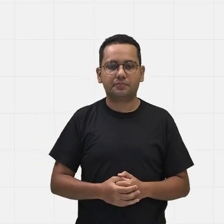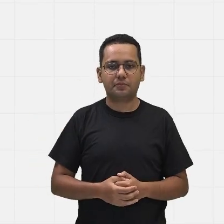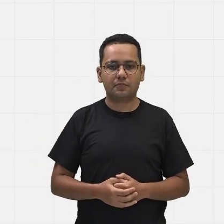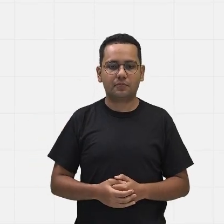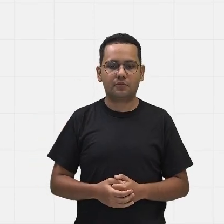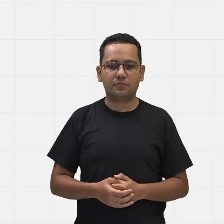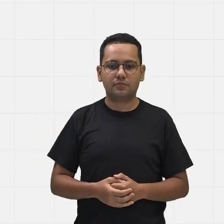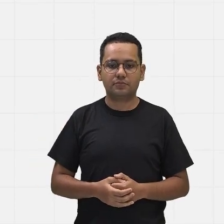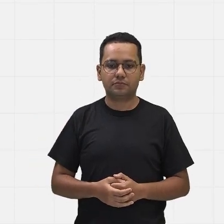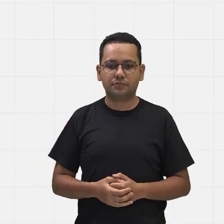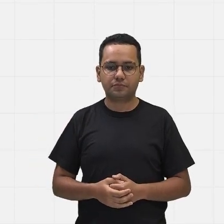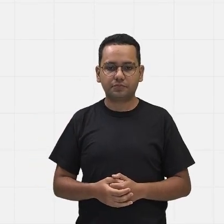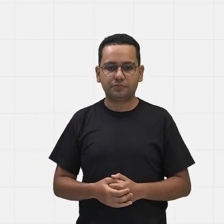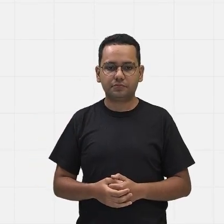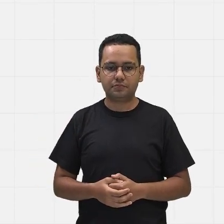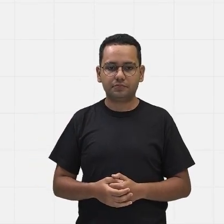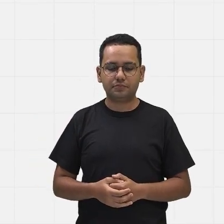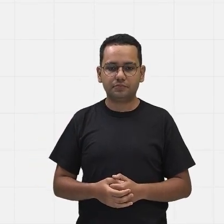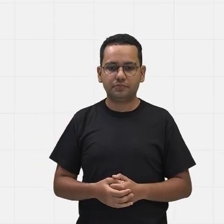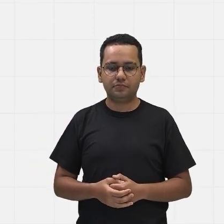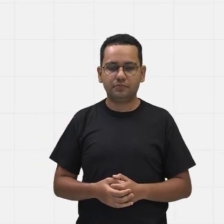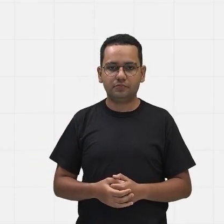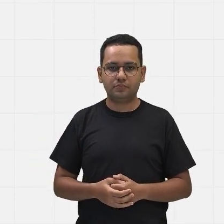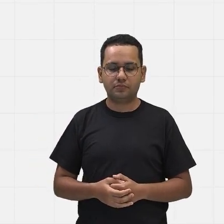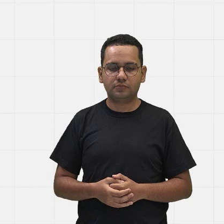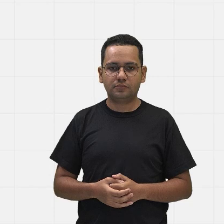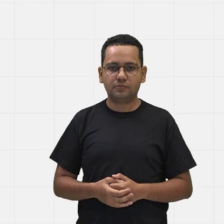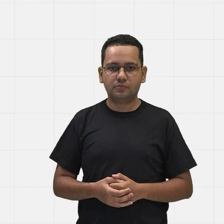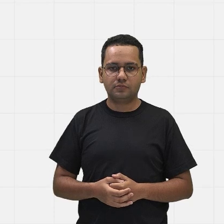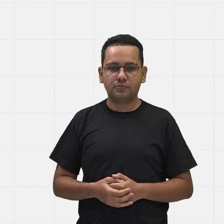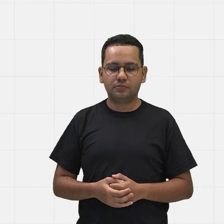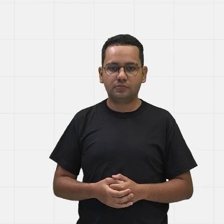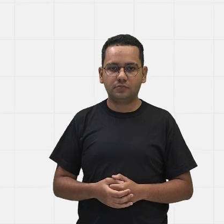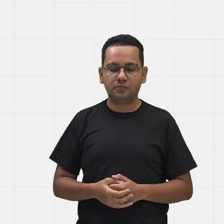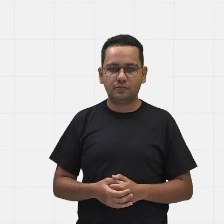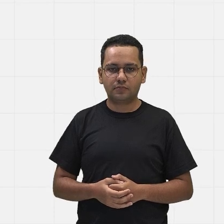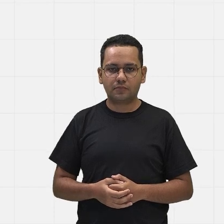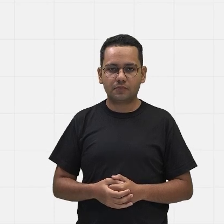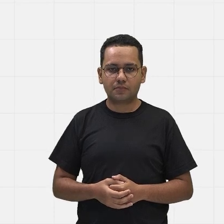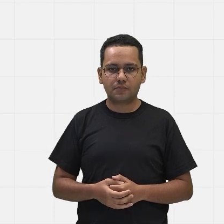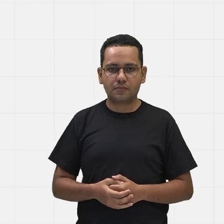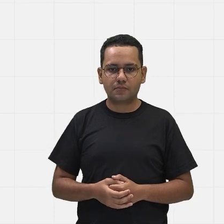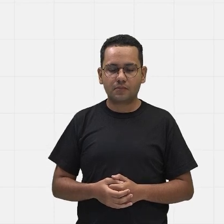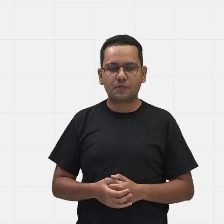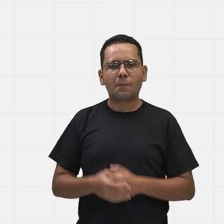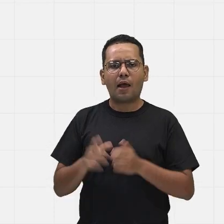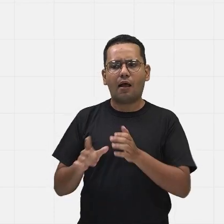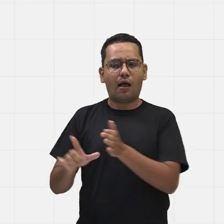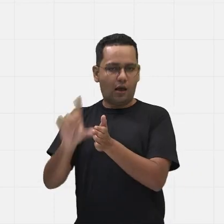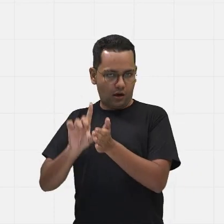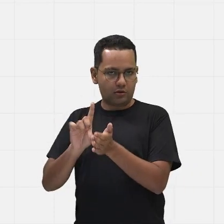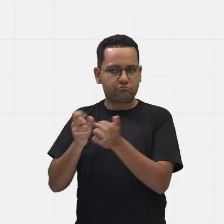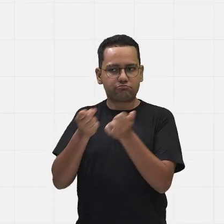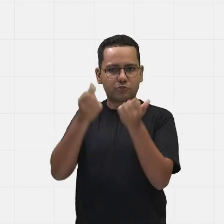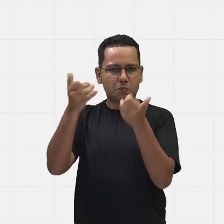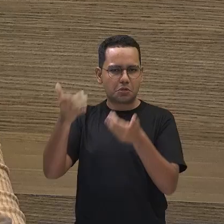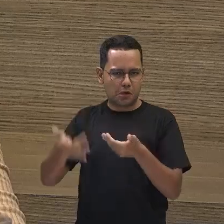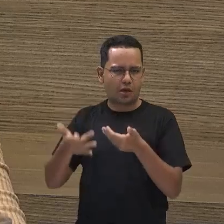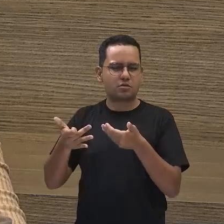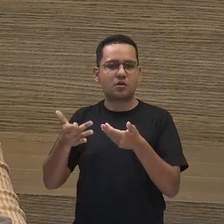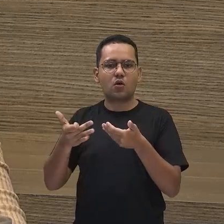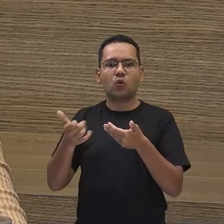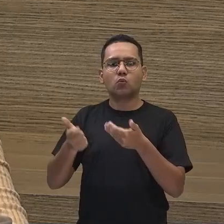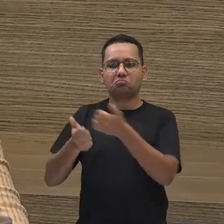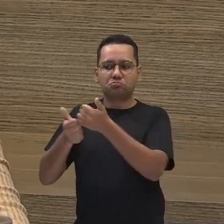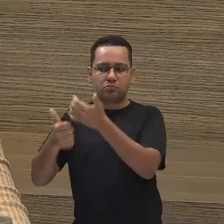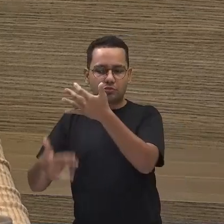E aí, antes de a gente seguir para a tela seguinte, que é o uso do chat, né? Eu vou